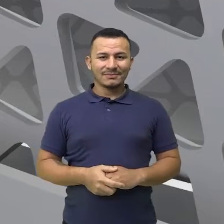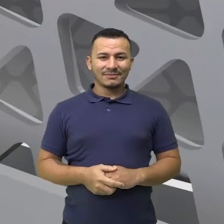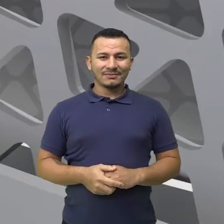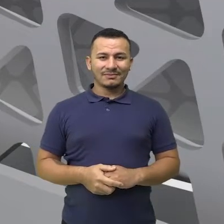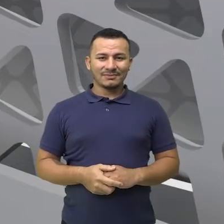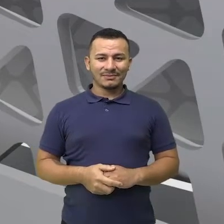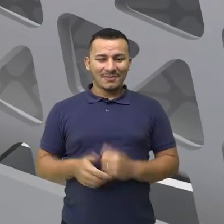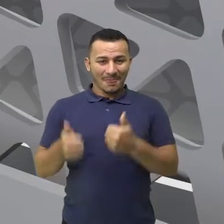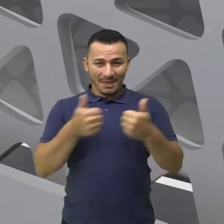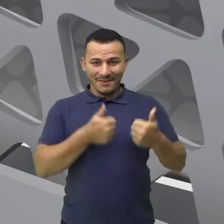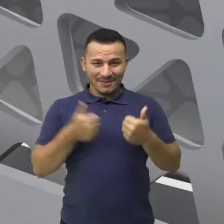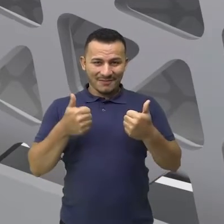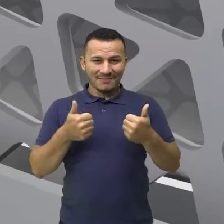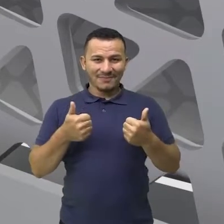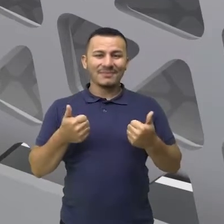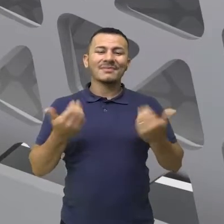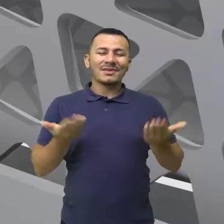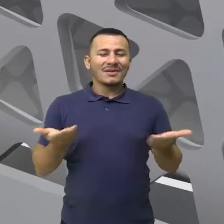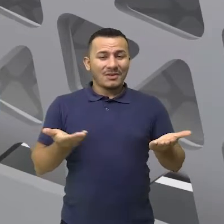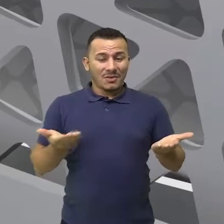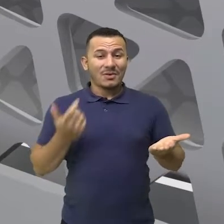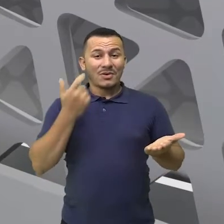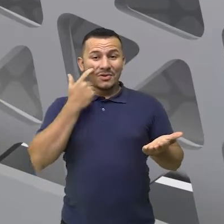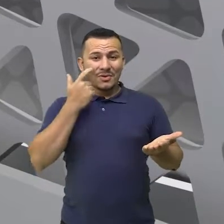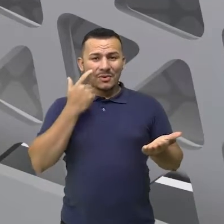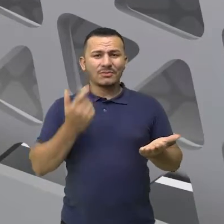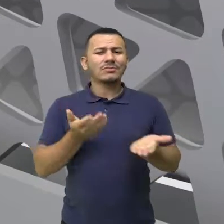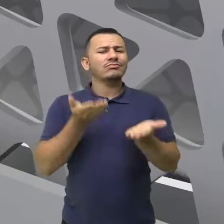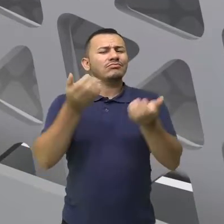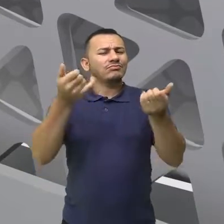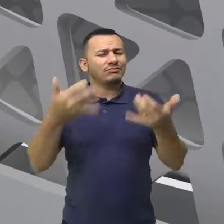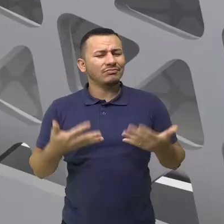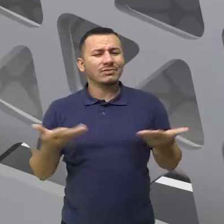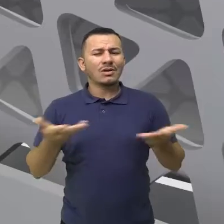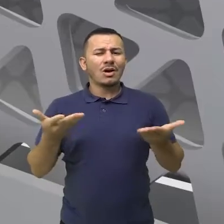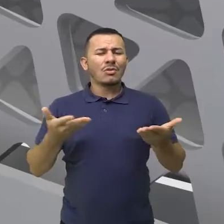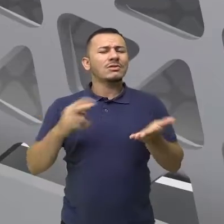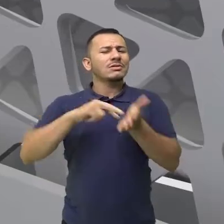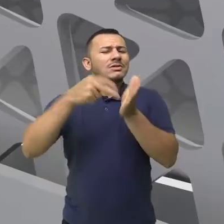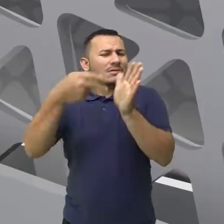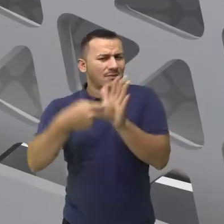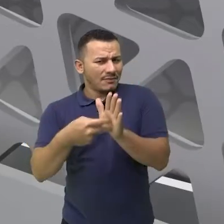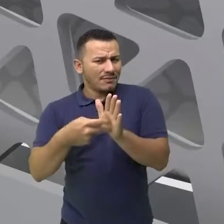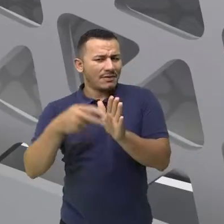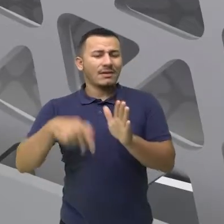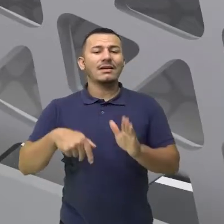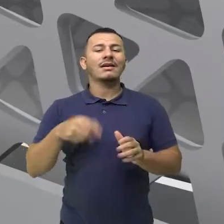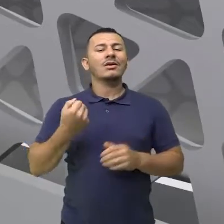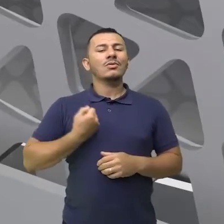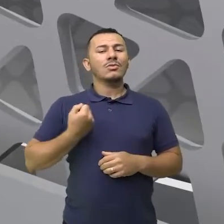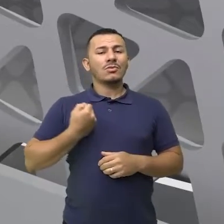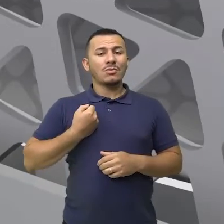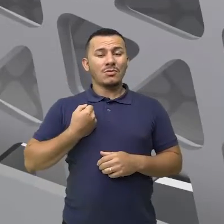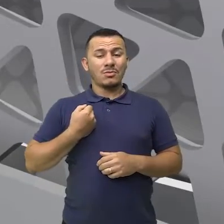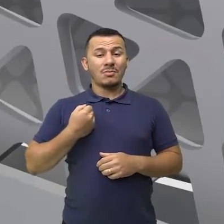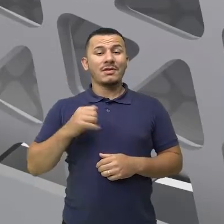numérica. Ok, meu povo? Então, olha só, vamos falar do que vem a ser um